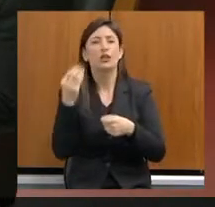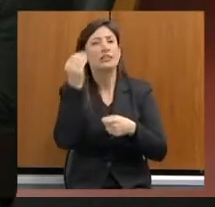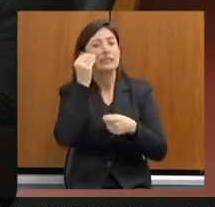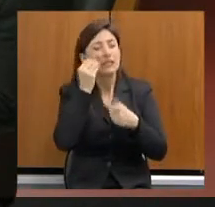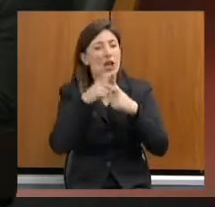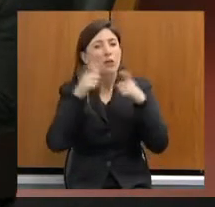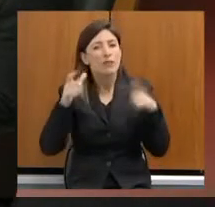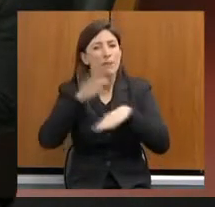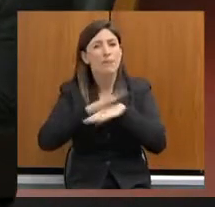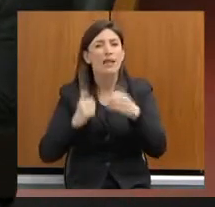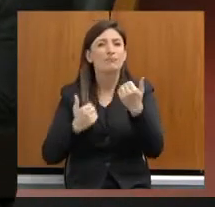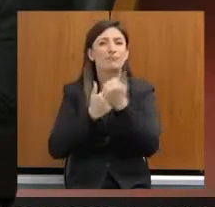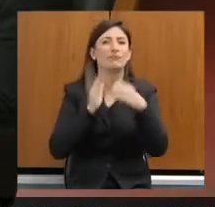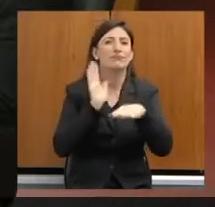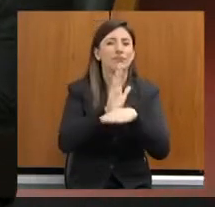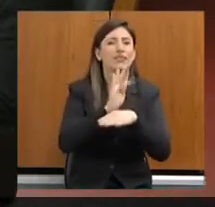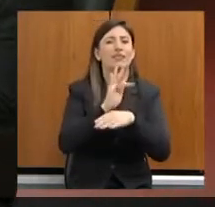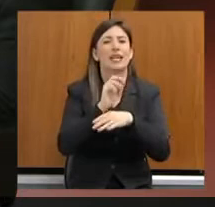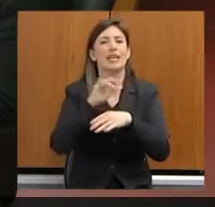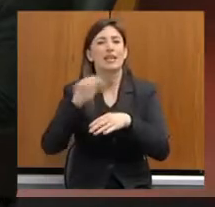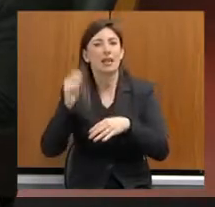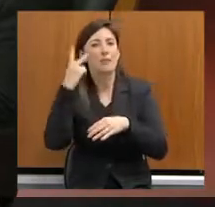aos agricultores e